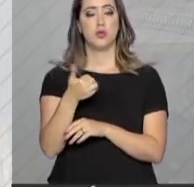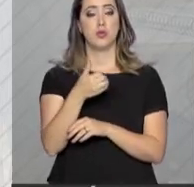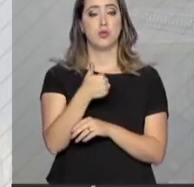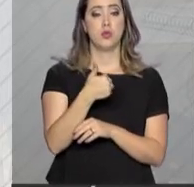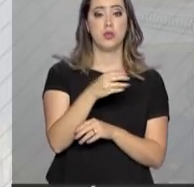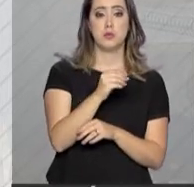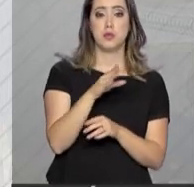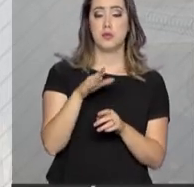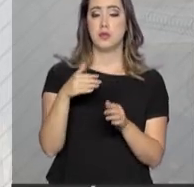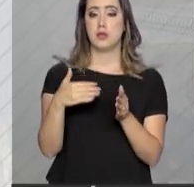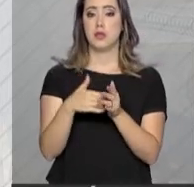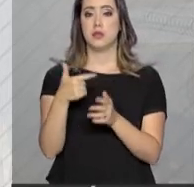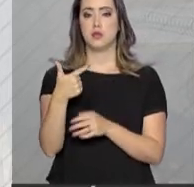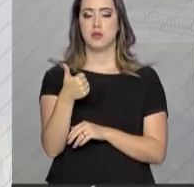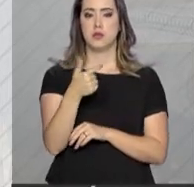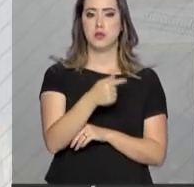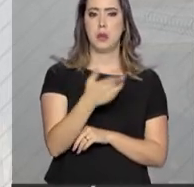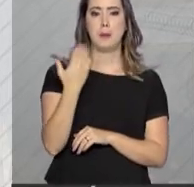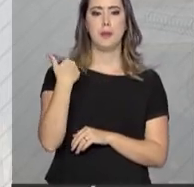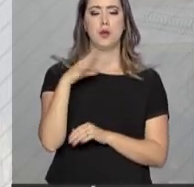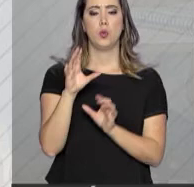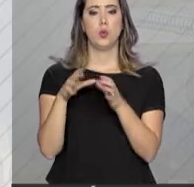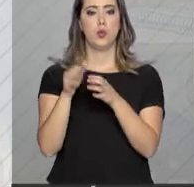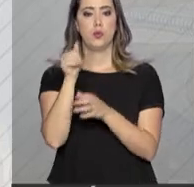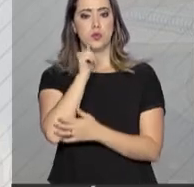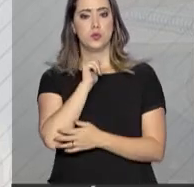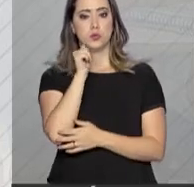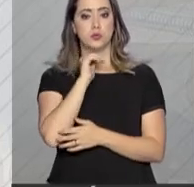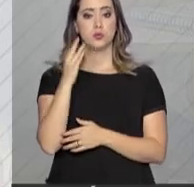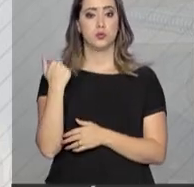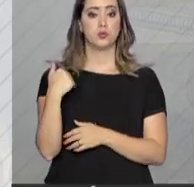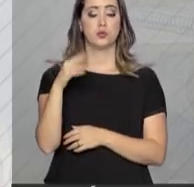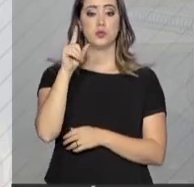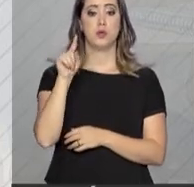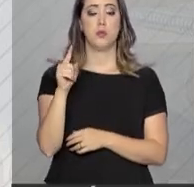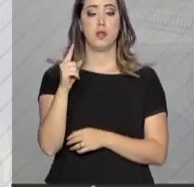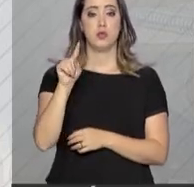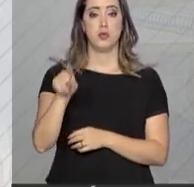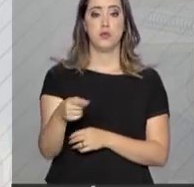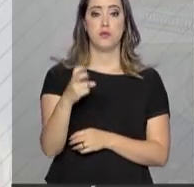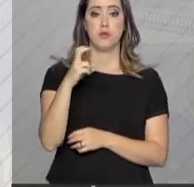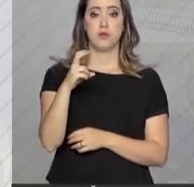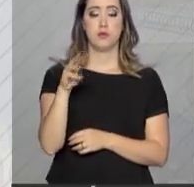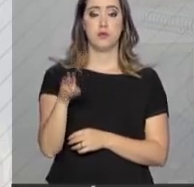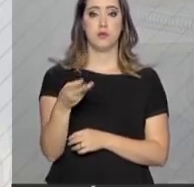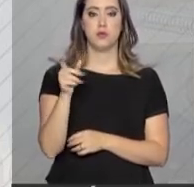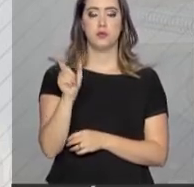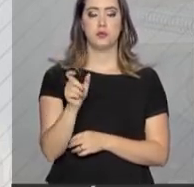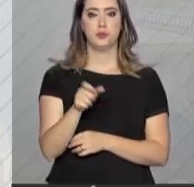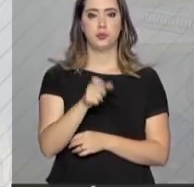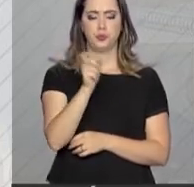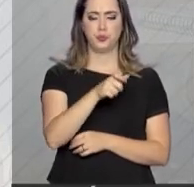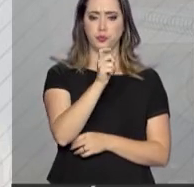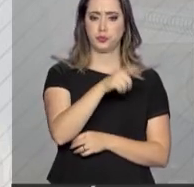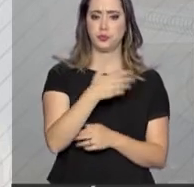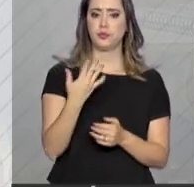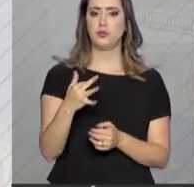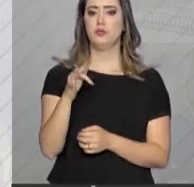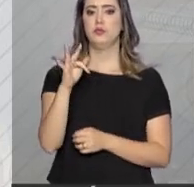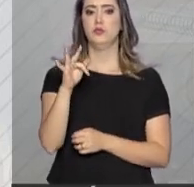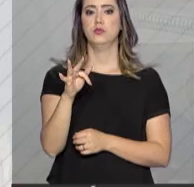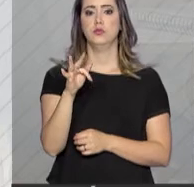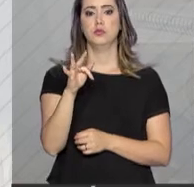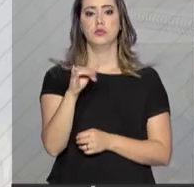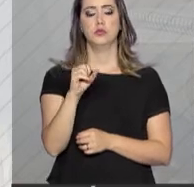maioria dos contratos foi assinado por mulheres que somaram de um milhão e meio de alunas o fundo de financiamento do governo federal